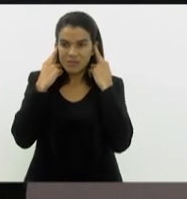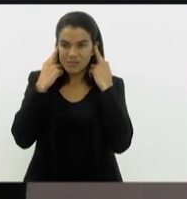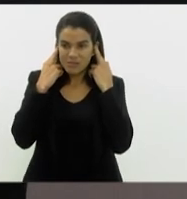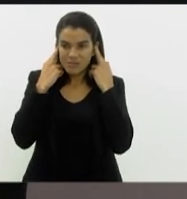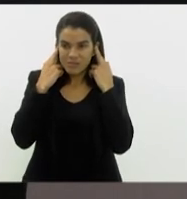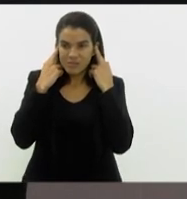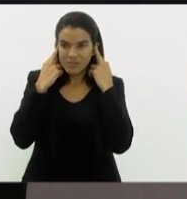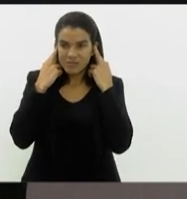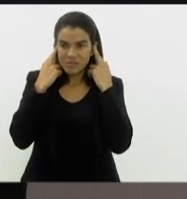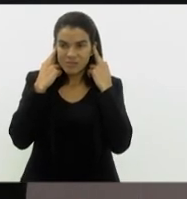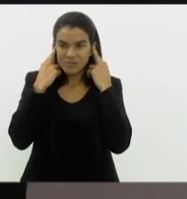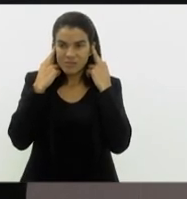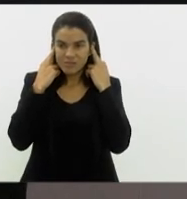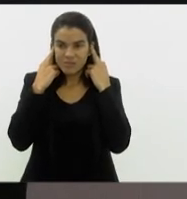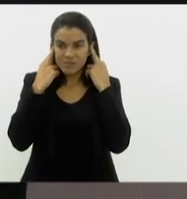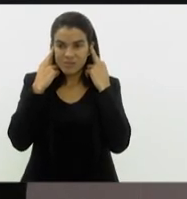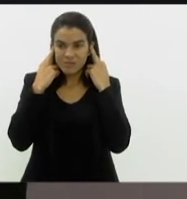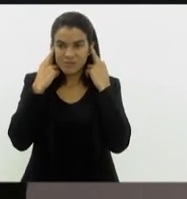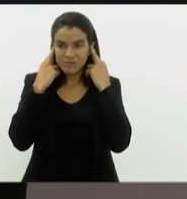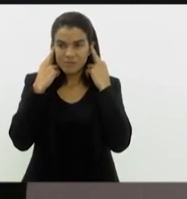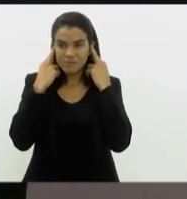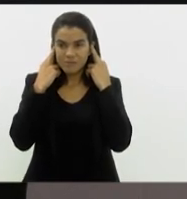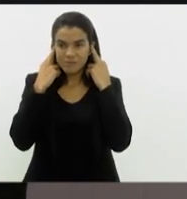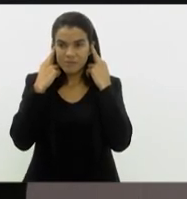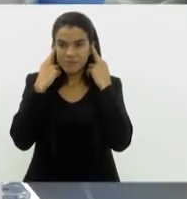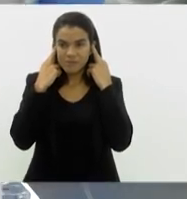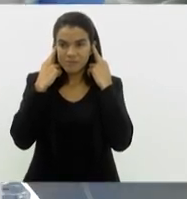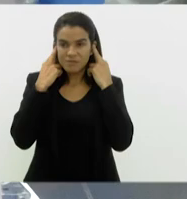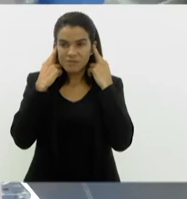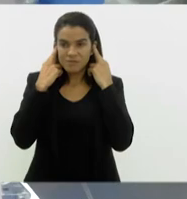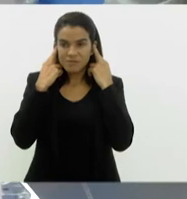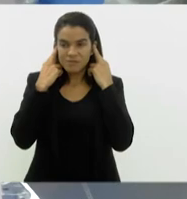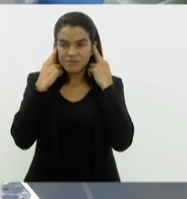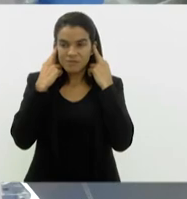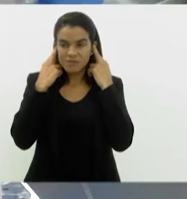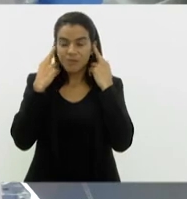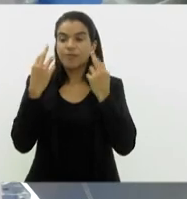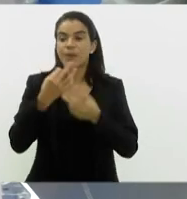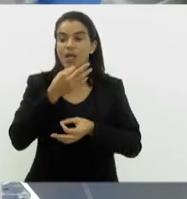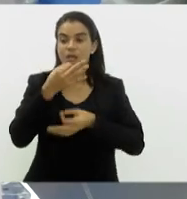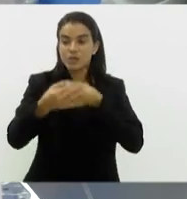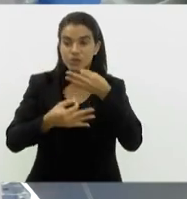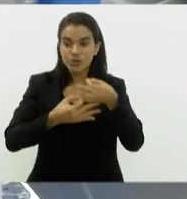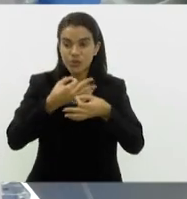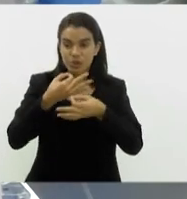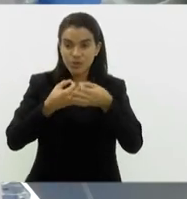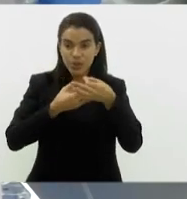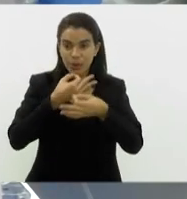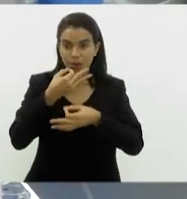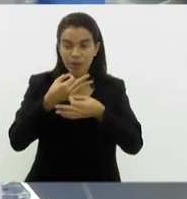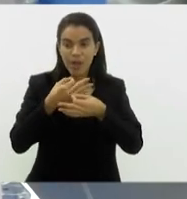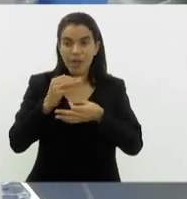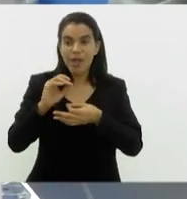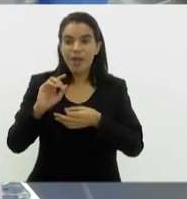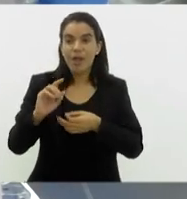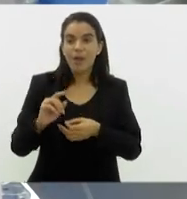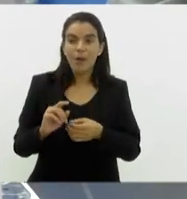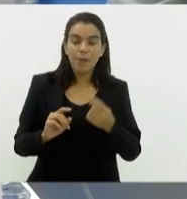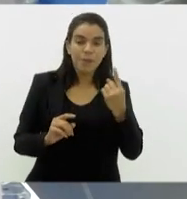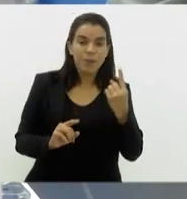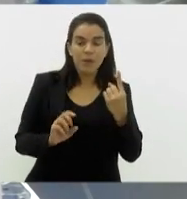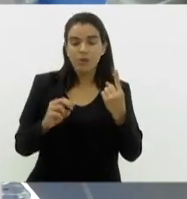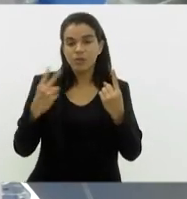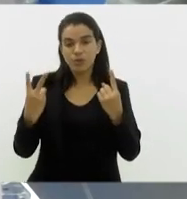sem nenhuma modificação Muito Obrigada Raquel a Raquel a sugestão da Raquel é que é o primeiro ou o segundo